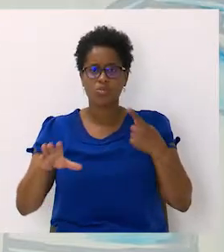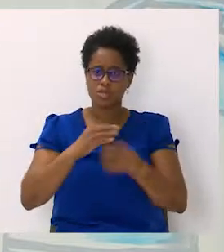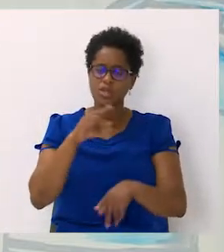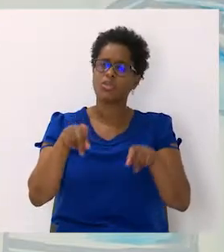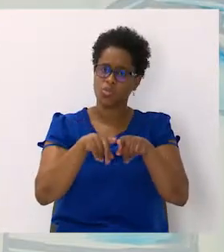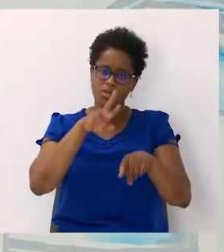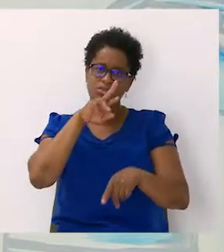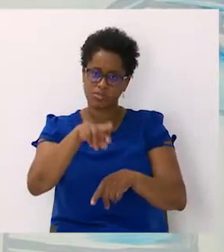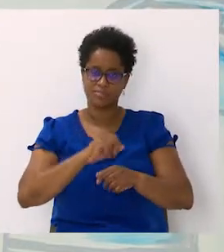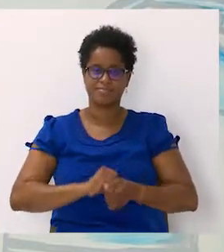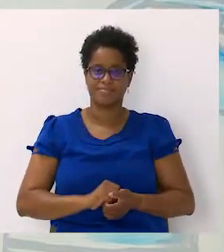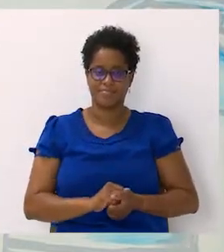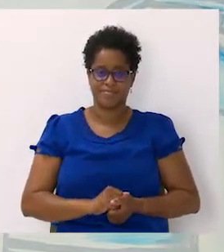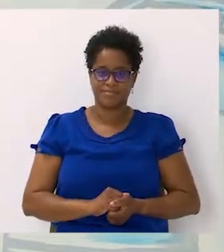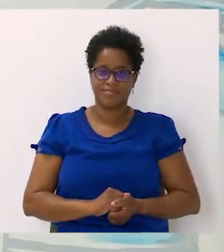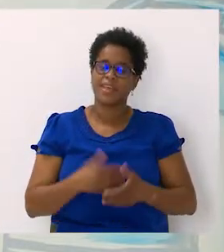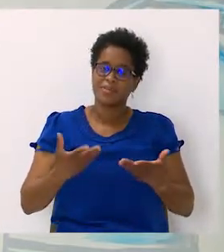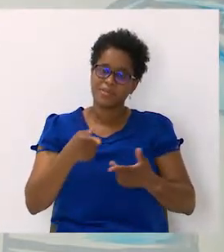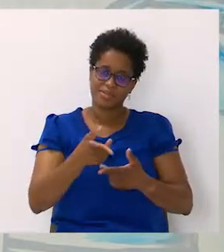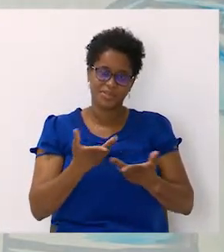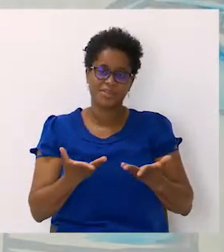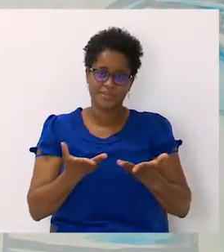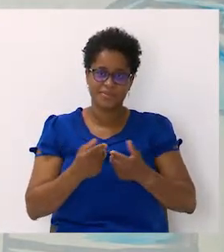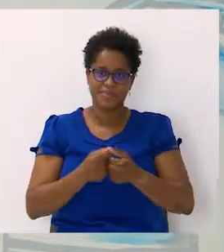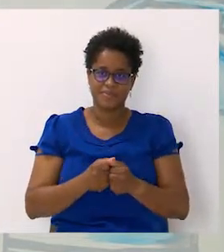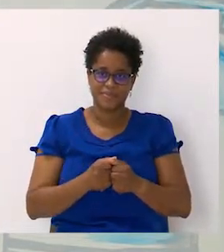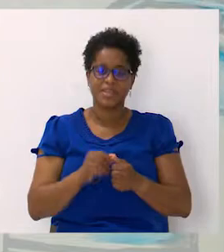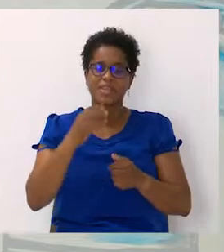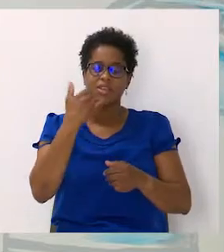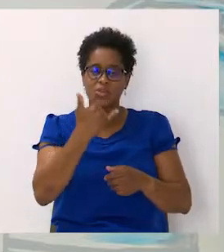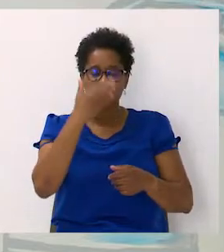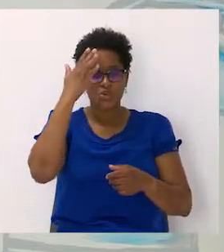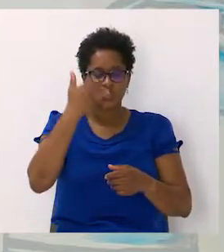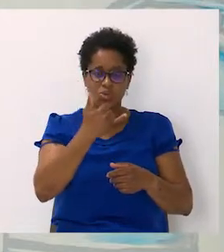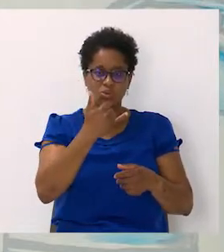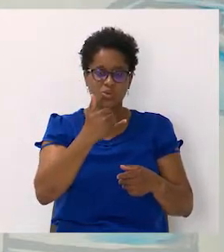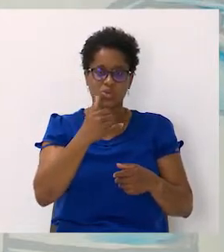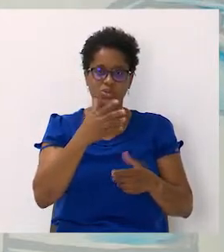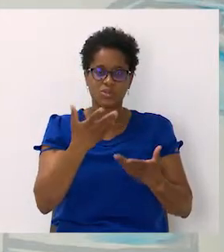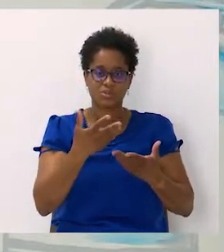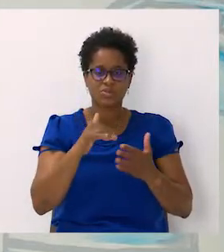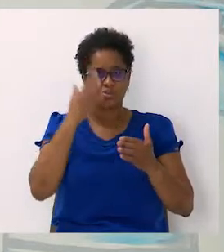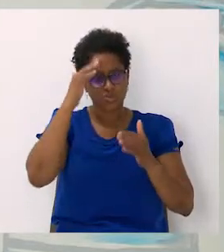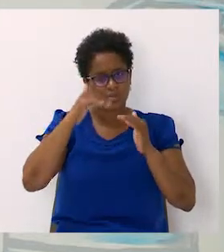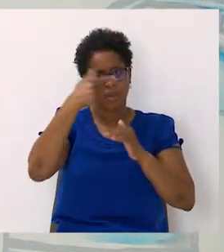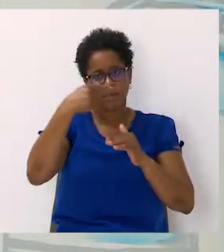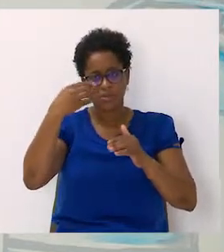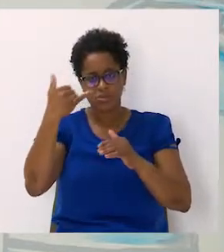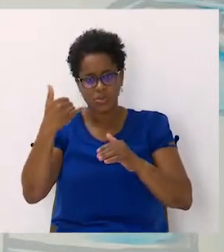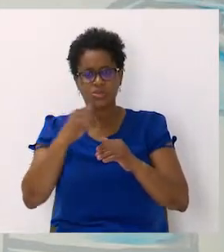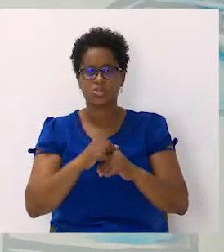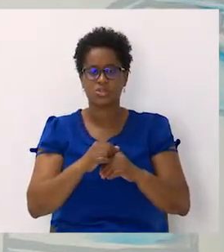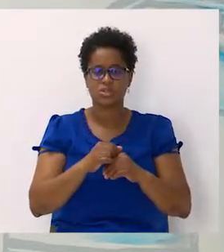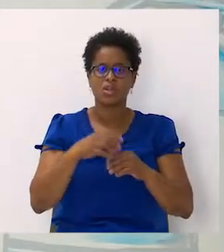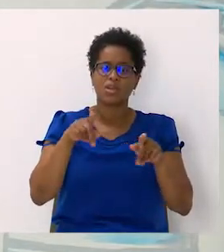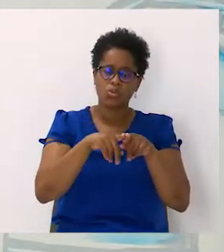o mesmo resultado. Então, nesse caso, 2 expoente menos 2 é igual a